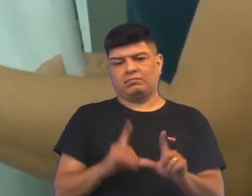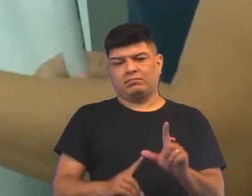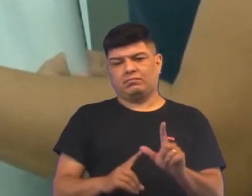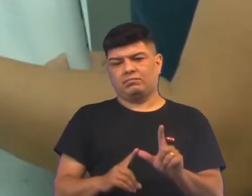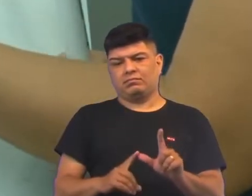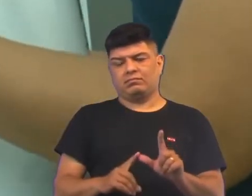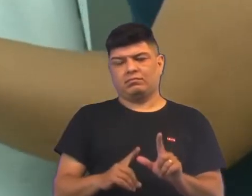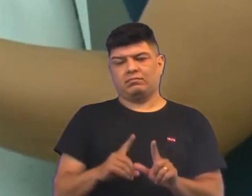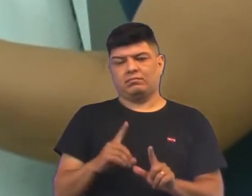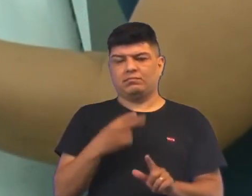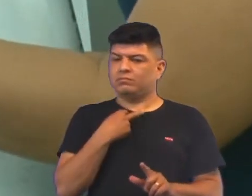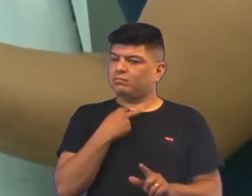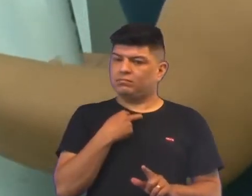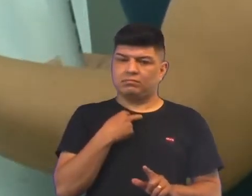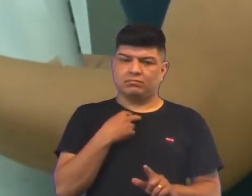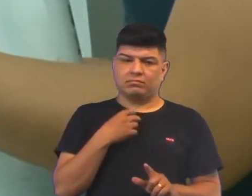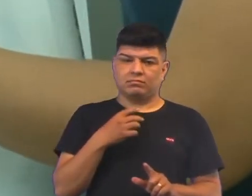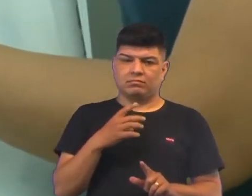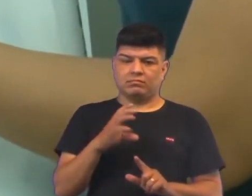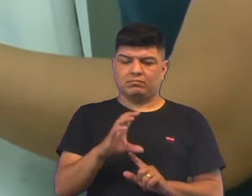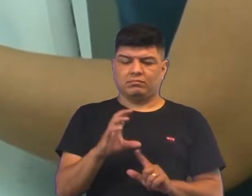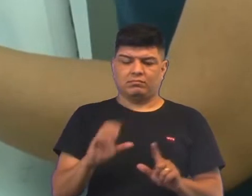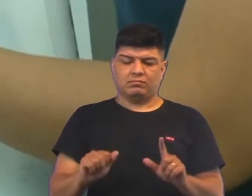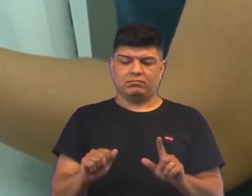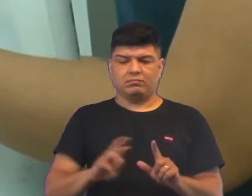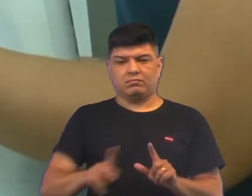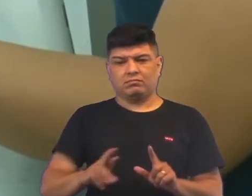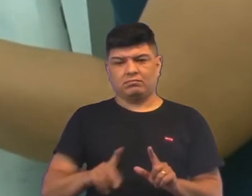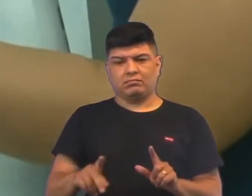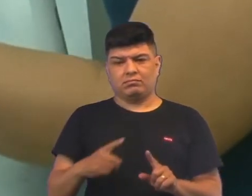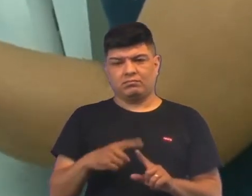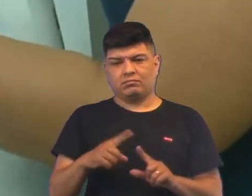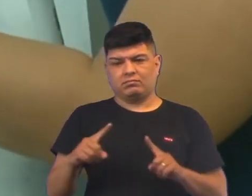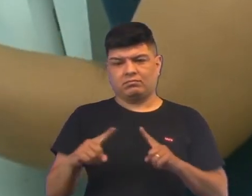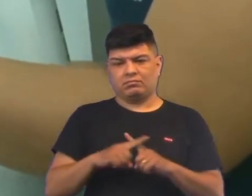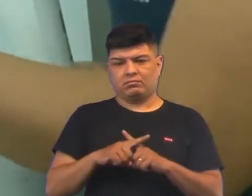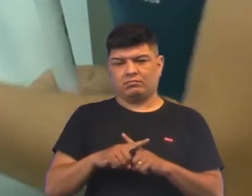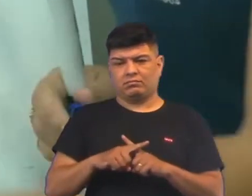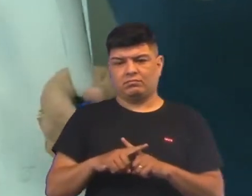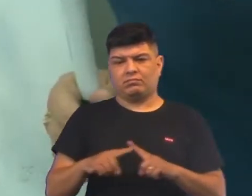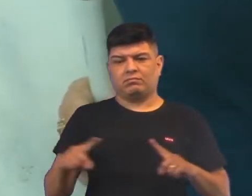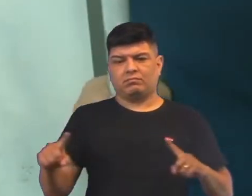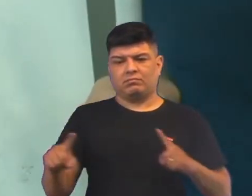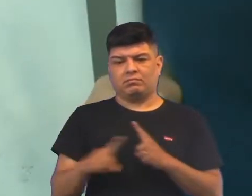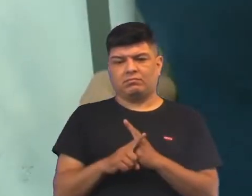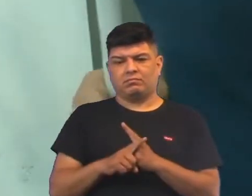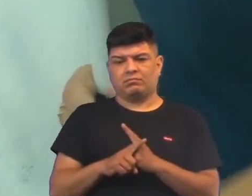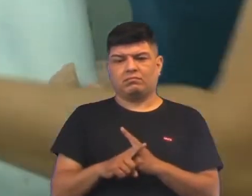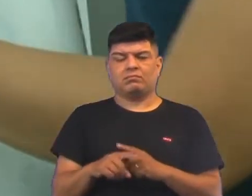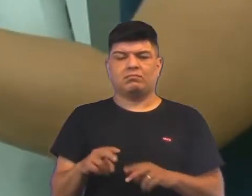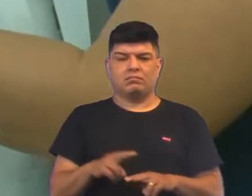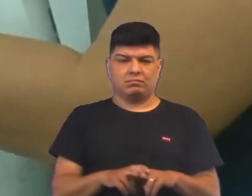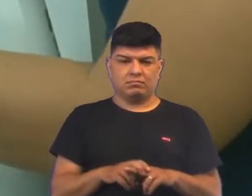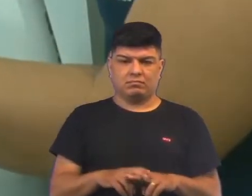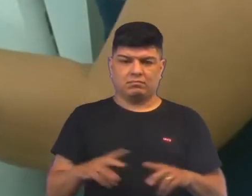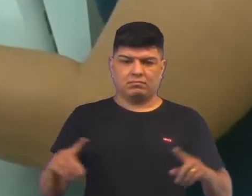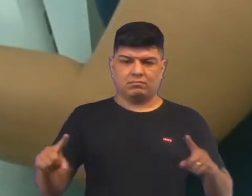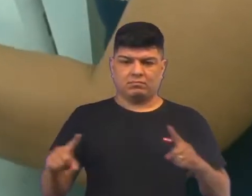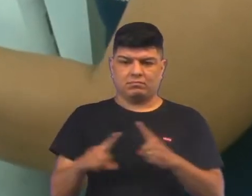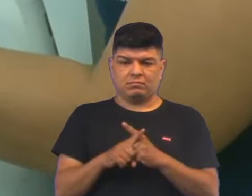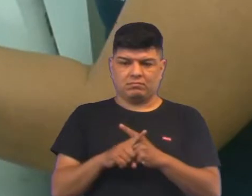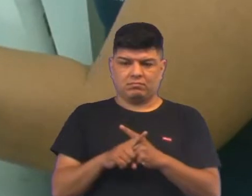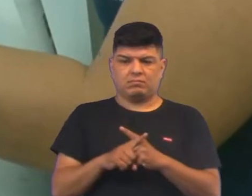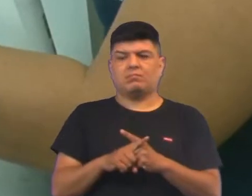com a outra. Eu não posso dizer que C e A são paralelas, porque elas se cruzam. E quando elas se